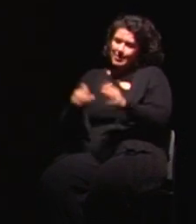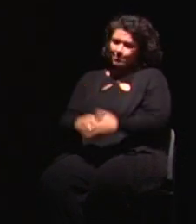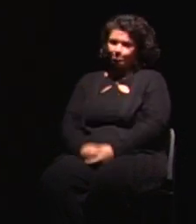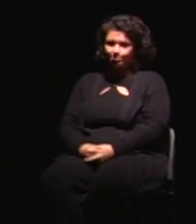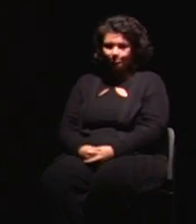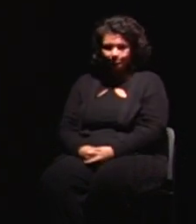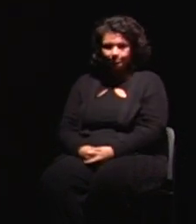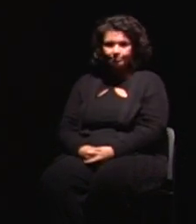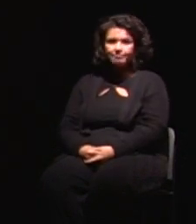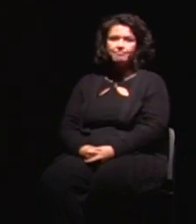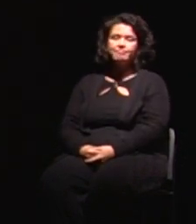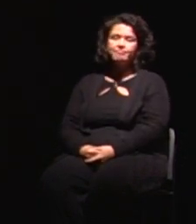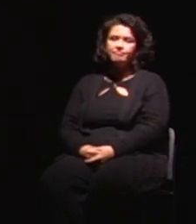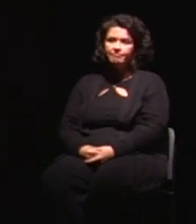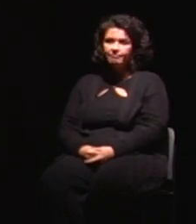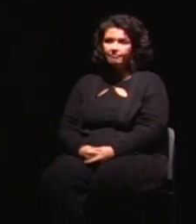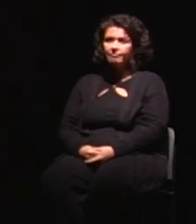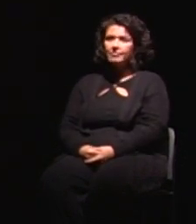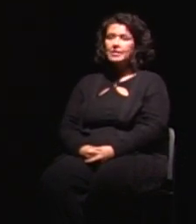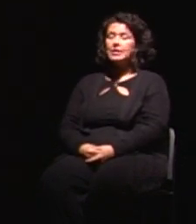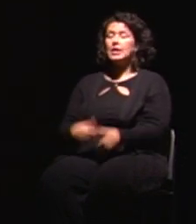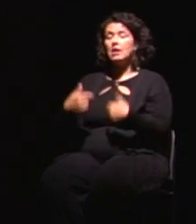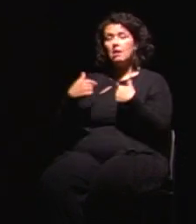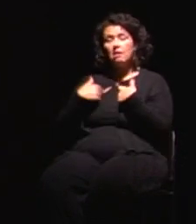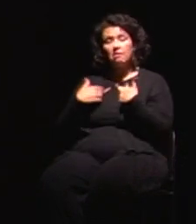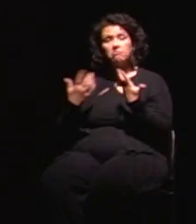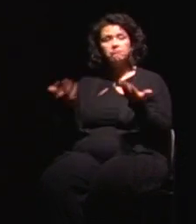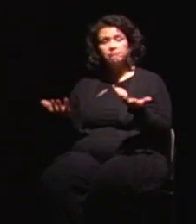Da minha parte, depois do que eu ouvi de vocês,